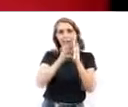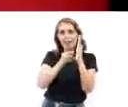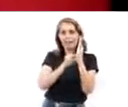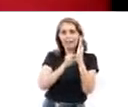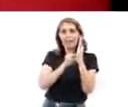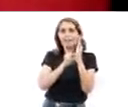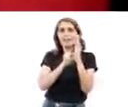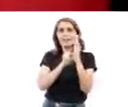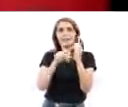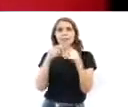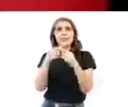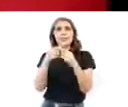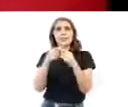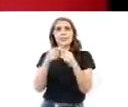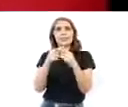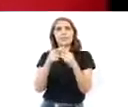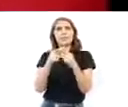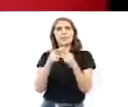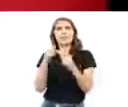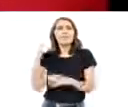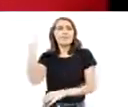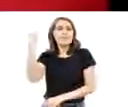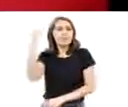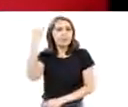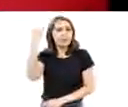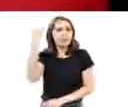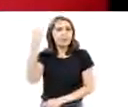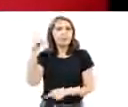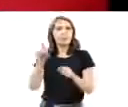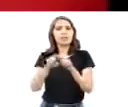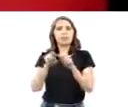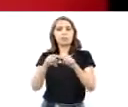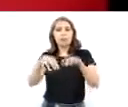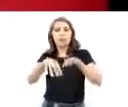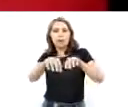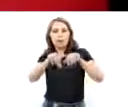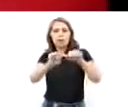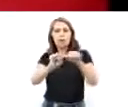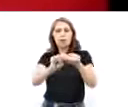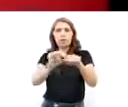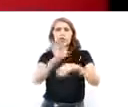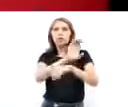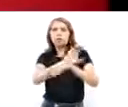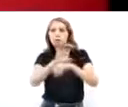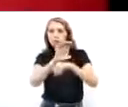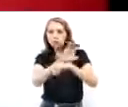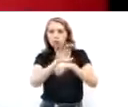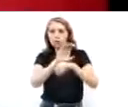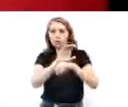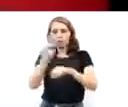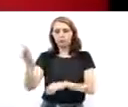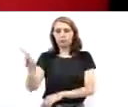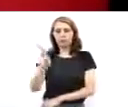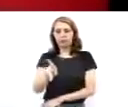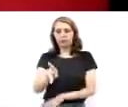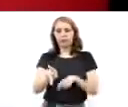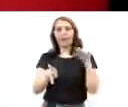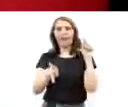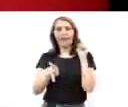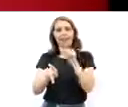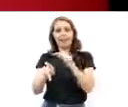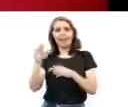formações. Primeiramente, ofertar uma formação para que o professor aprenda ou, pelo